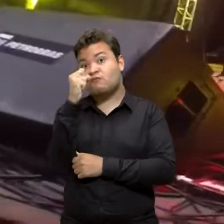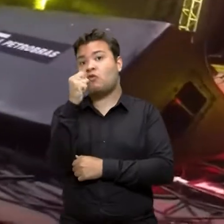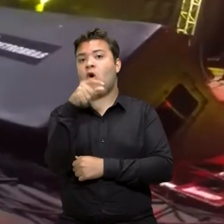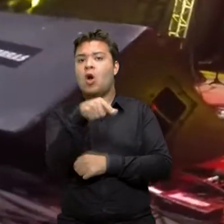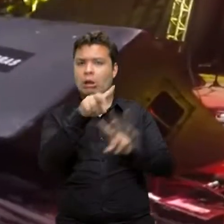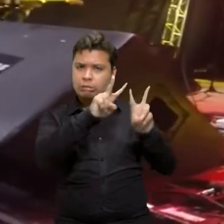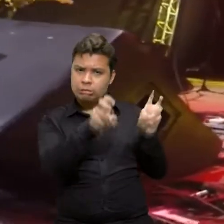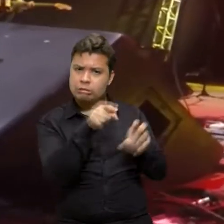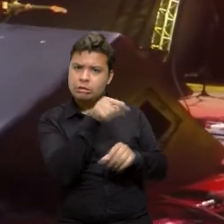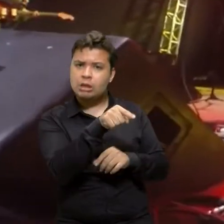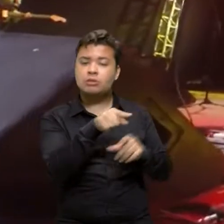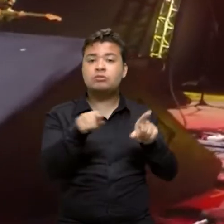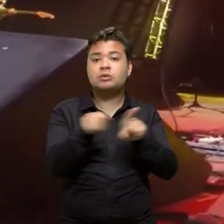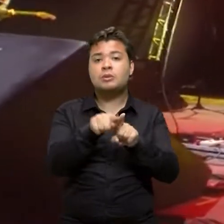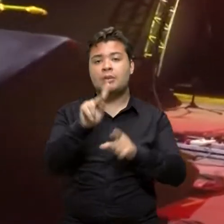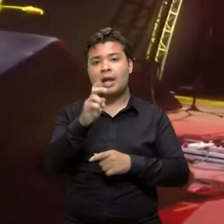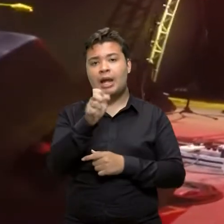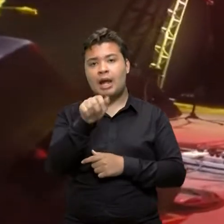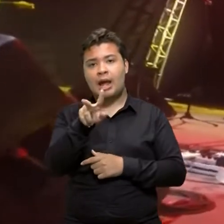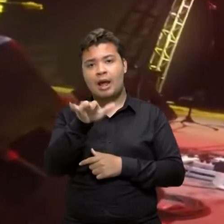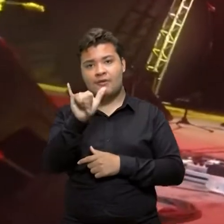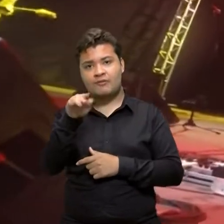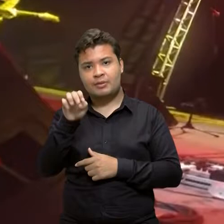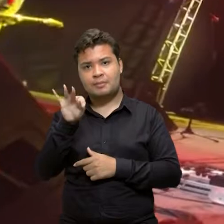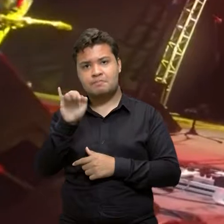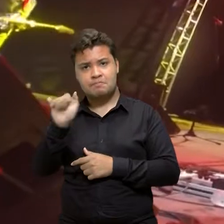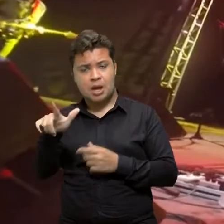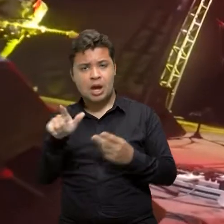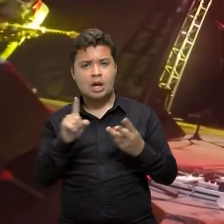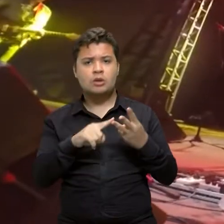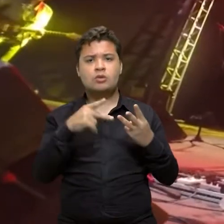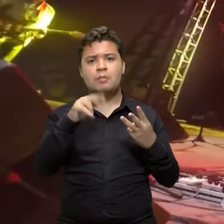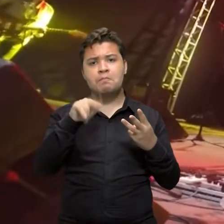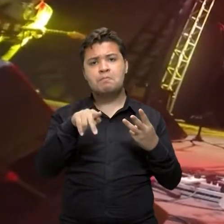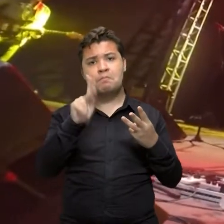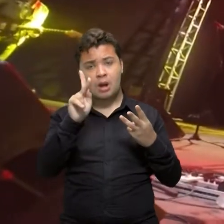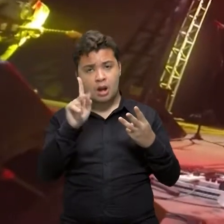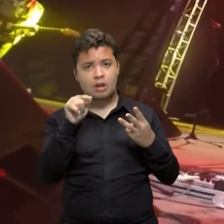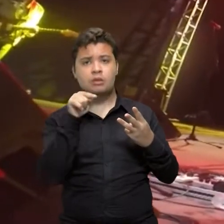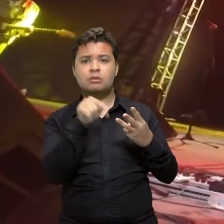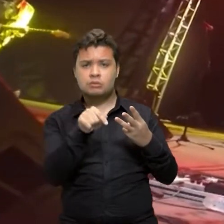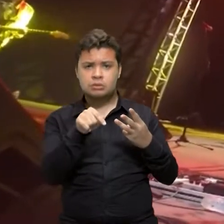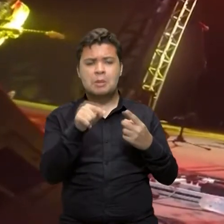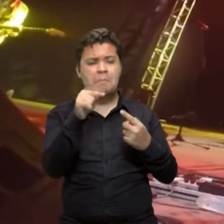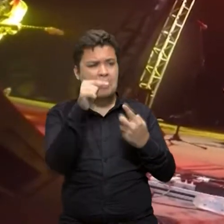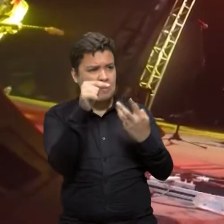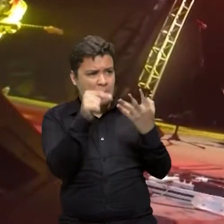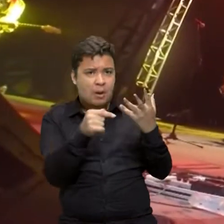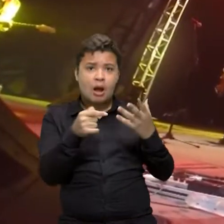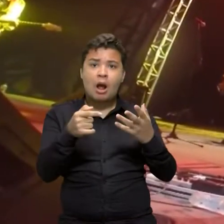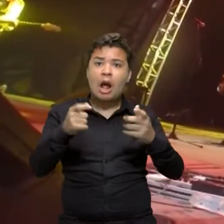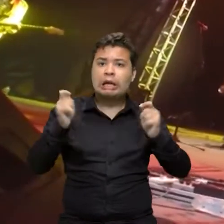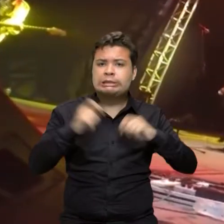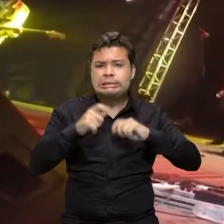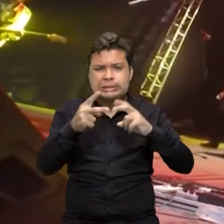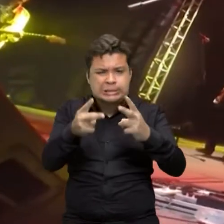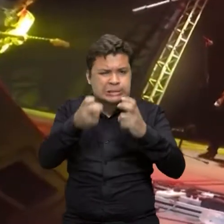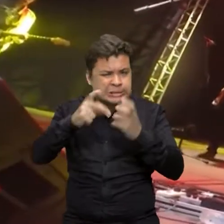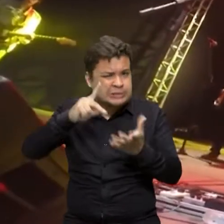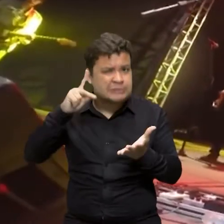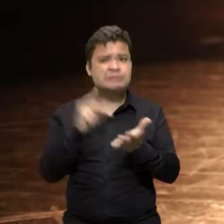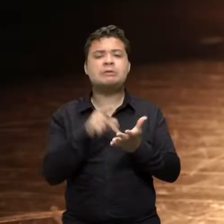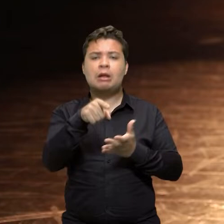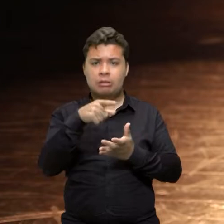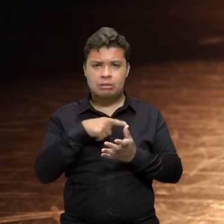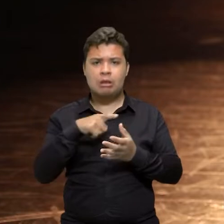muito forte. A gente poderia falar em algumas vertentes do heavy metal também, do punk, né? Onde a gente consegue perceber de